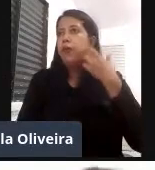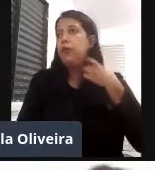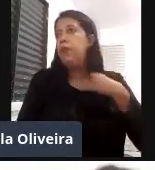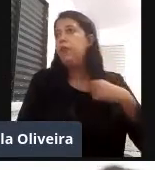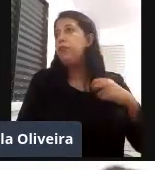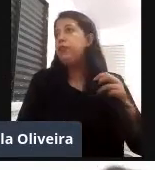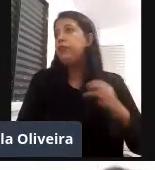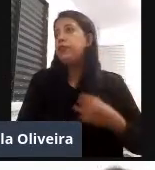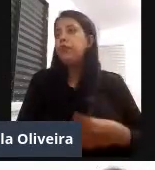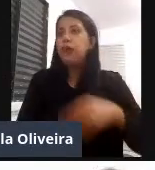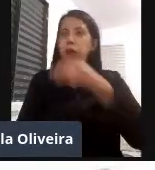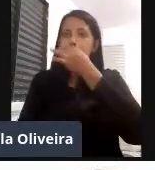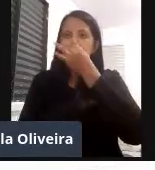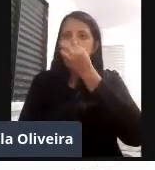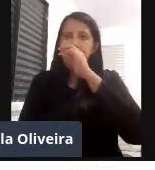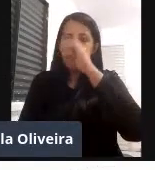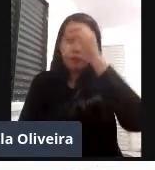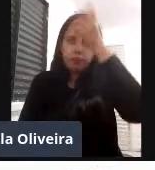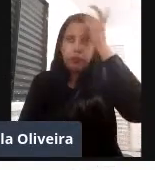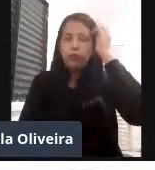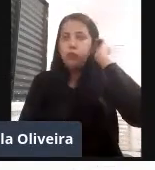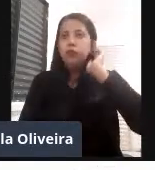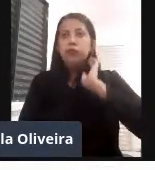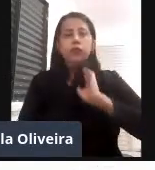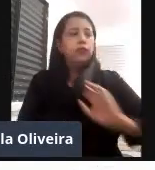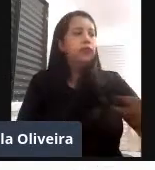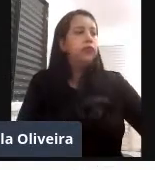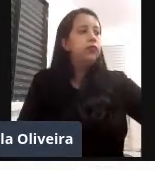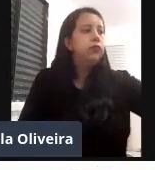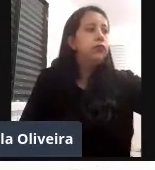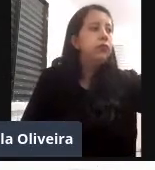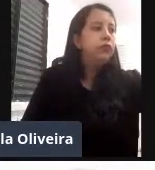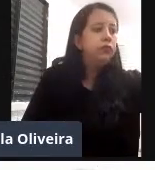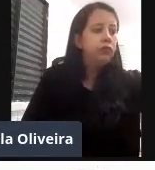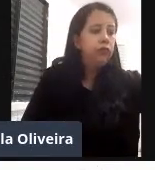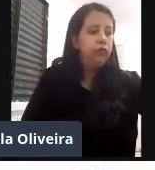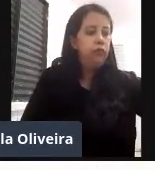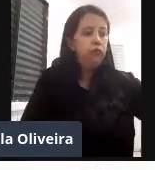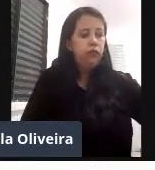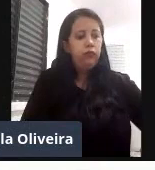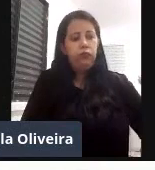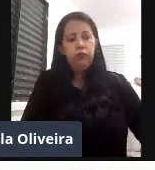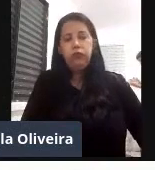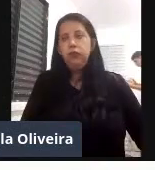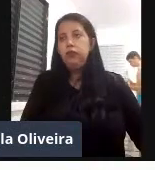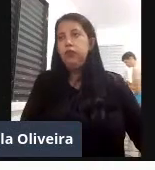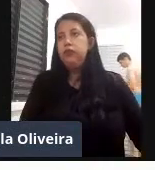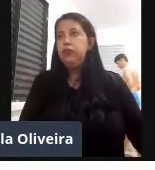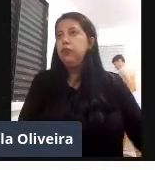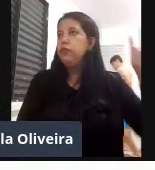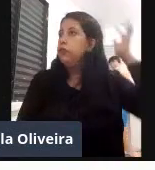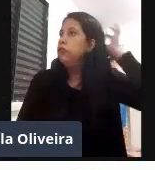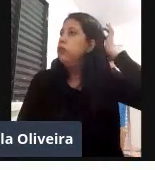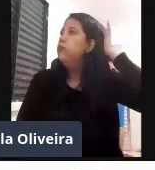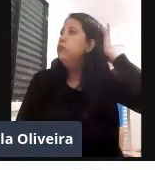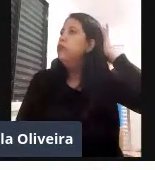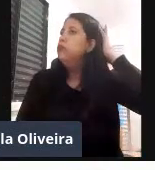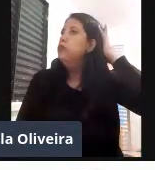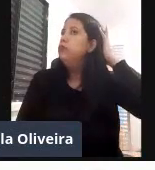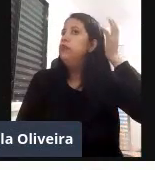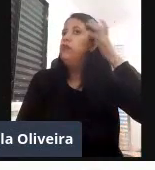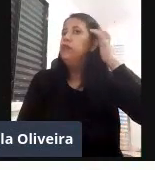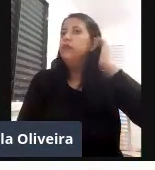E bem, voltando aqui rapidinho, a gente trouxe algumas estratégias de busca, e agora a gente vai falar